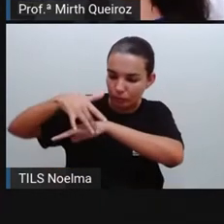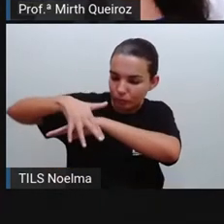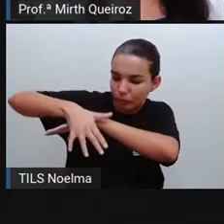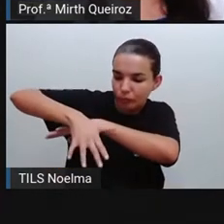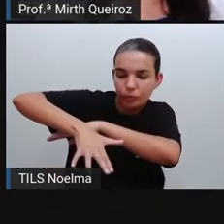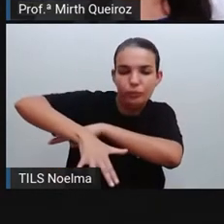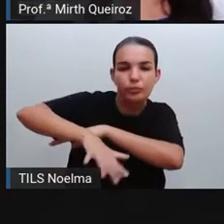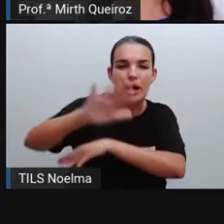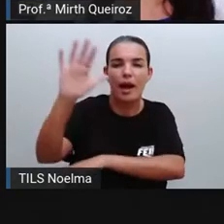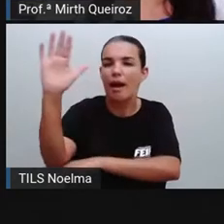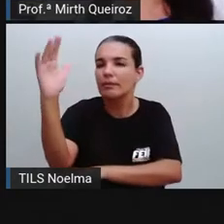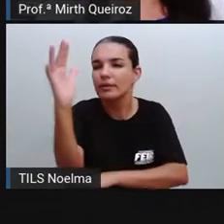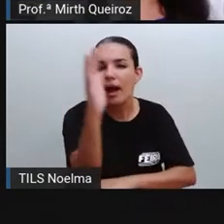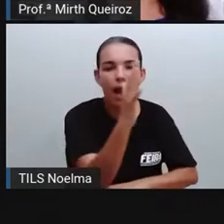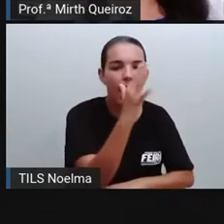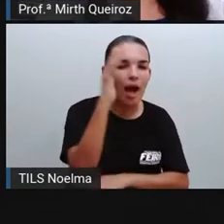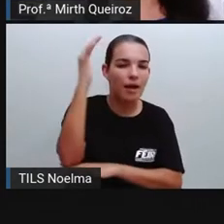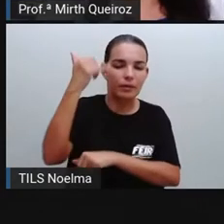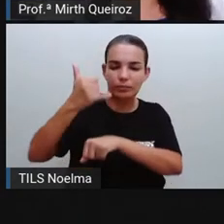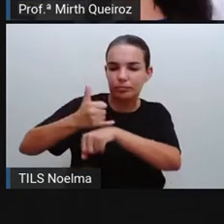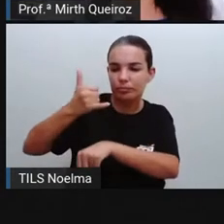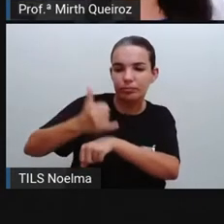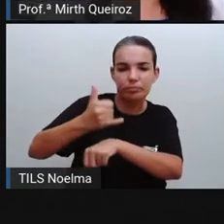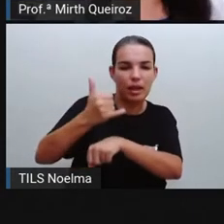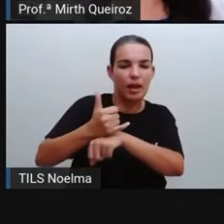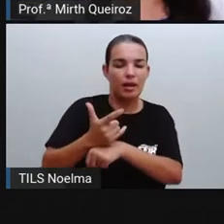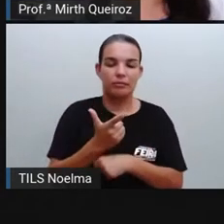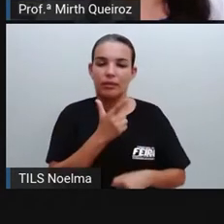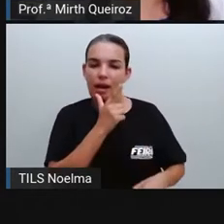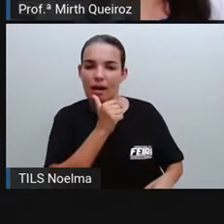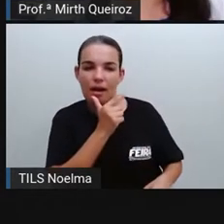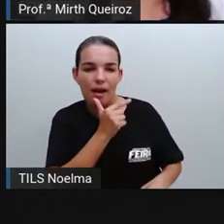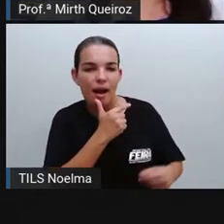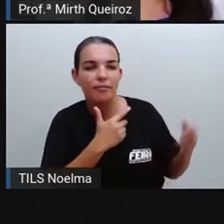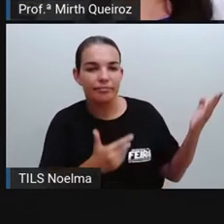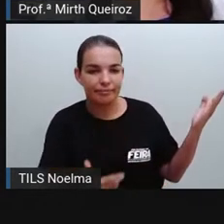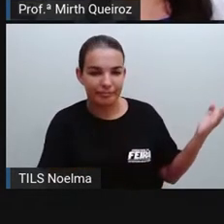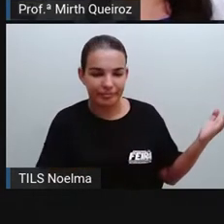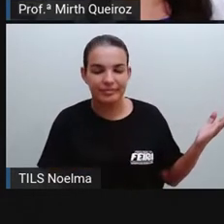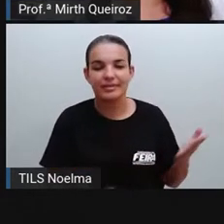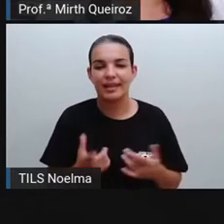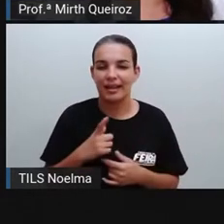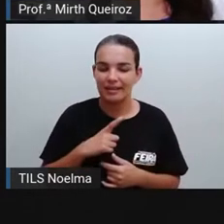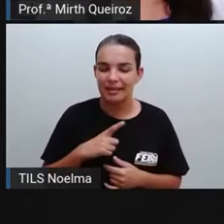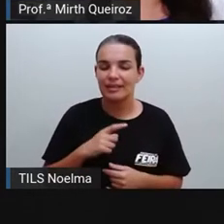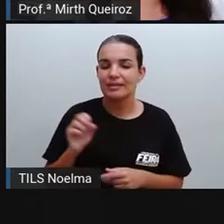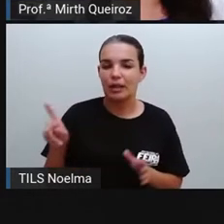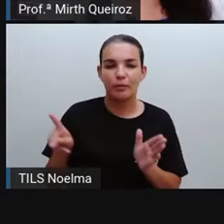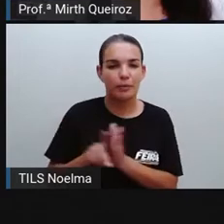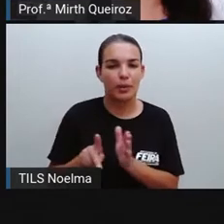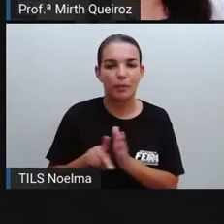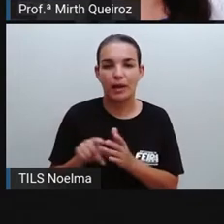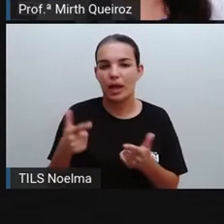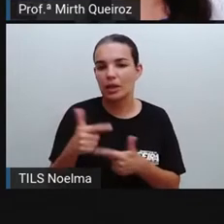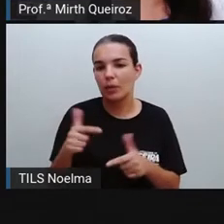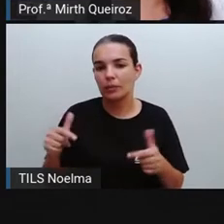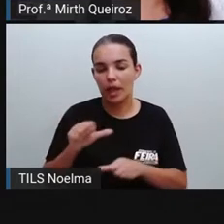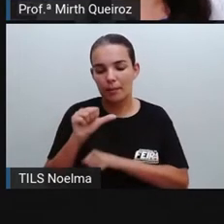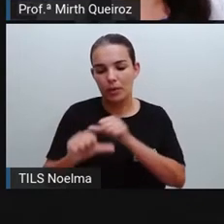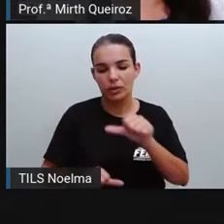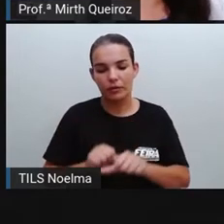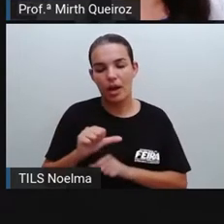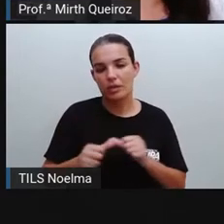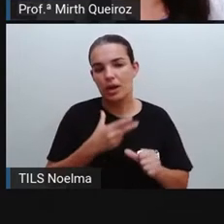das plantas, das rochas, da água, né? A cachoeira aqui. Isso aqui é uma paisagem natural, né? Então,